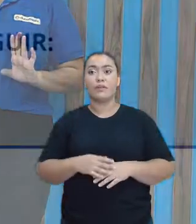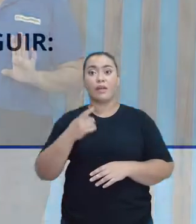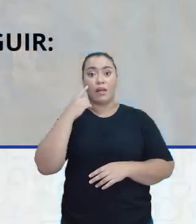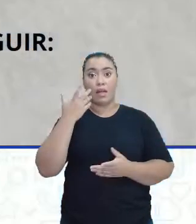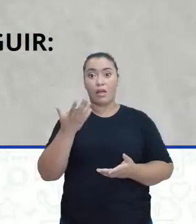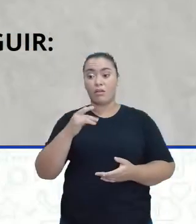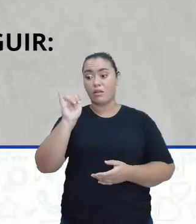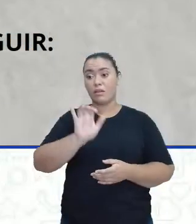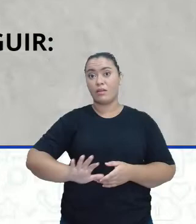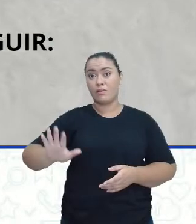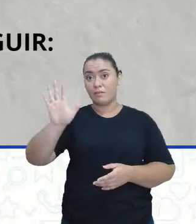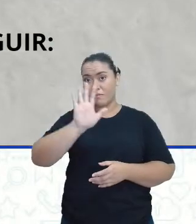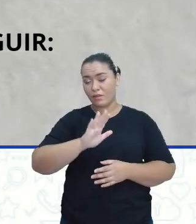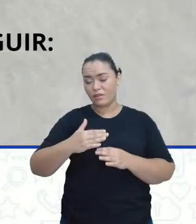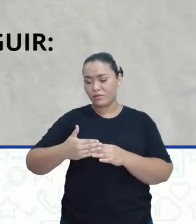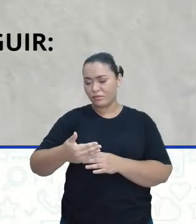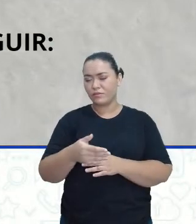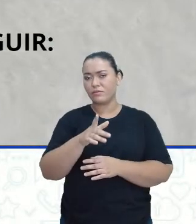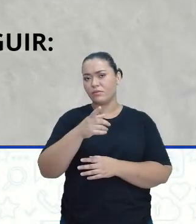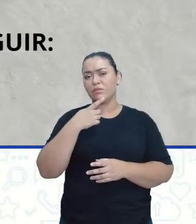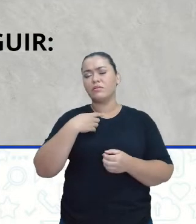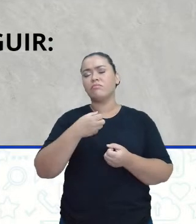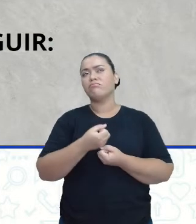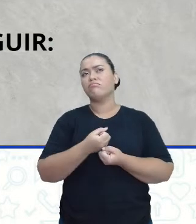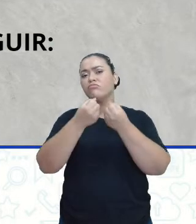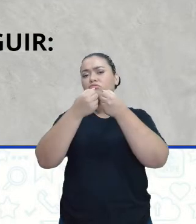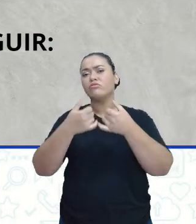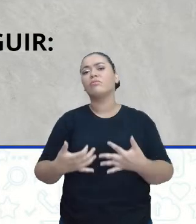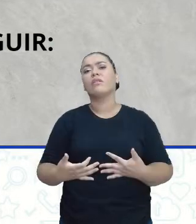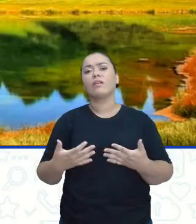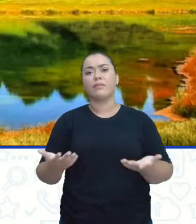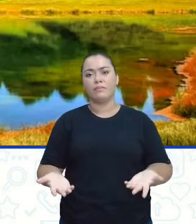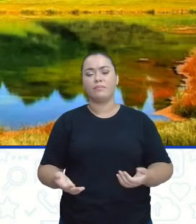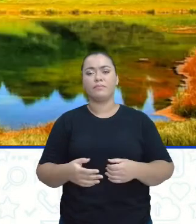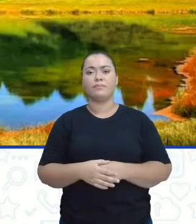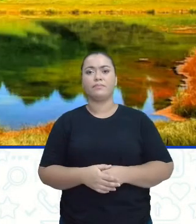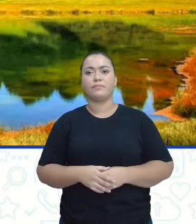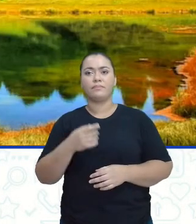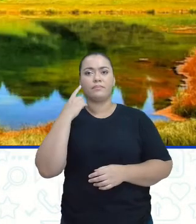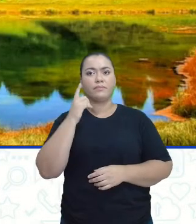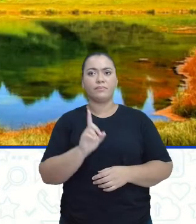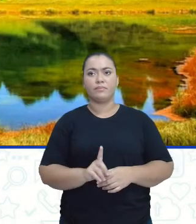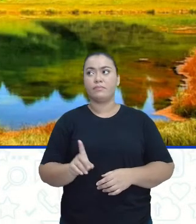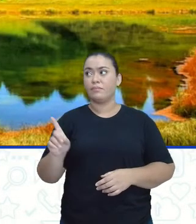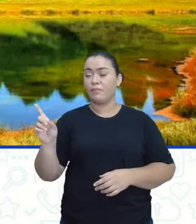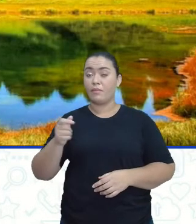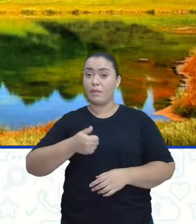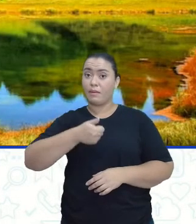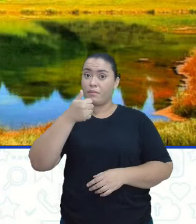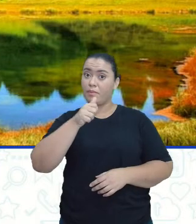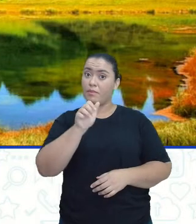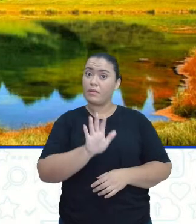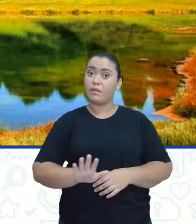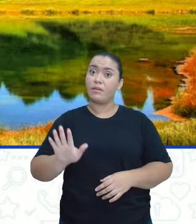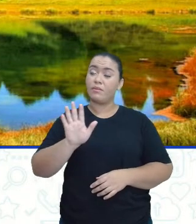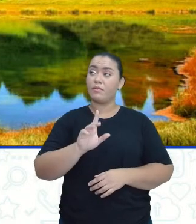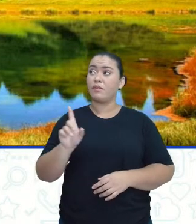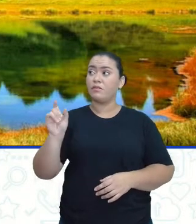seguir e tentar descrevê-las, certo? Ó, a gente tem essa primeira imagem, que é